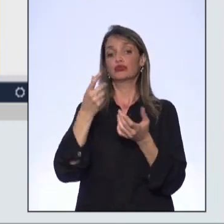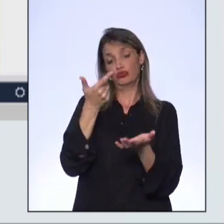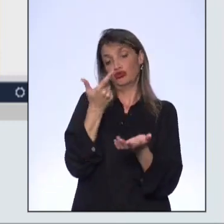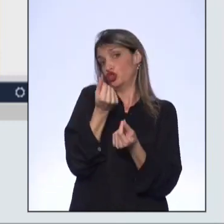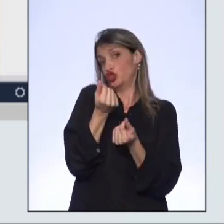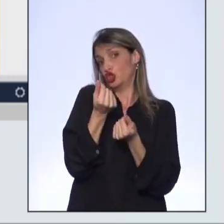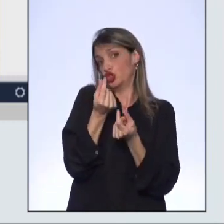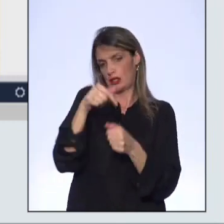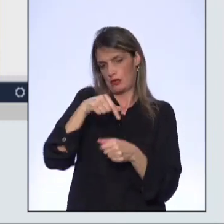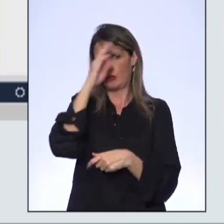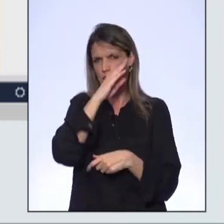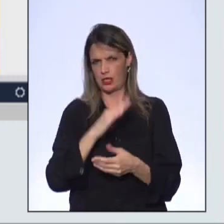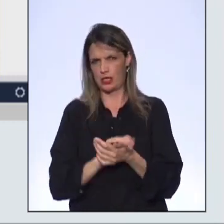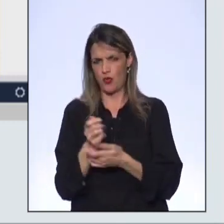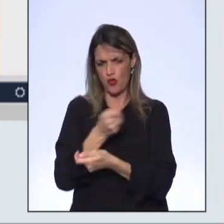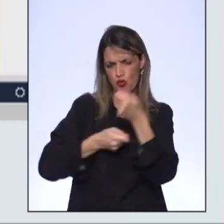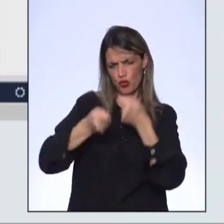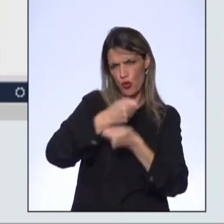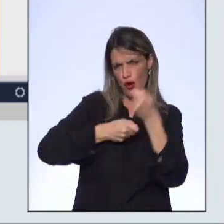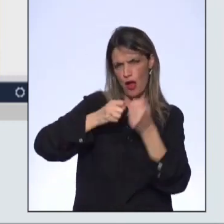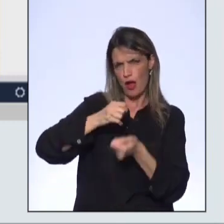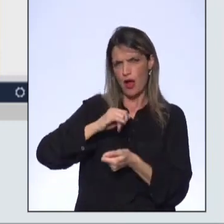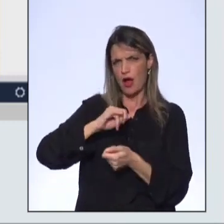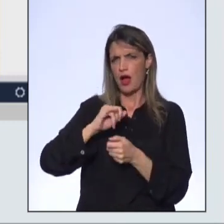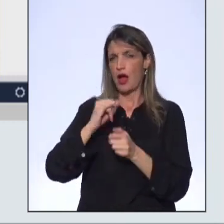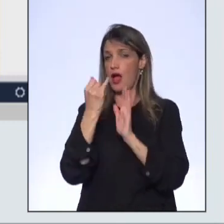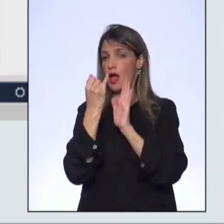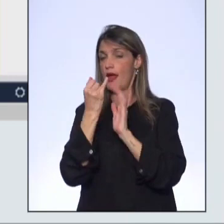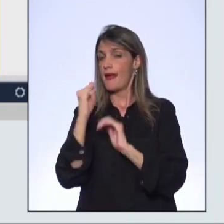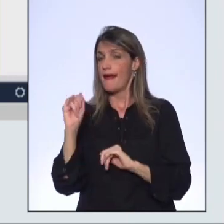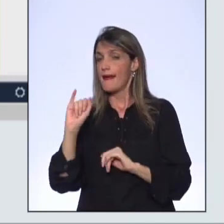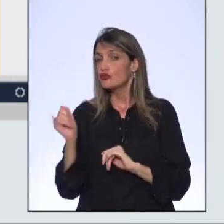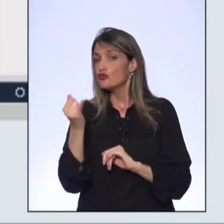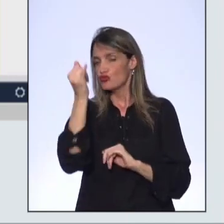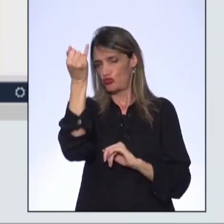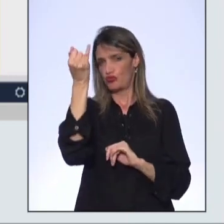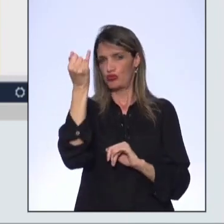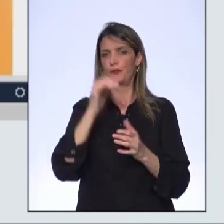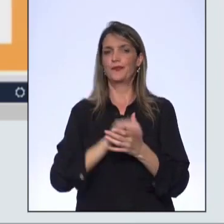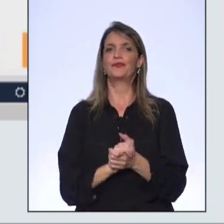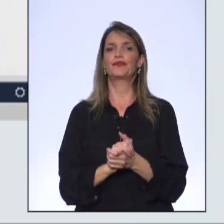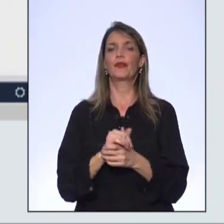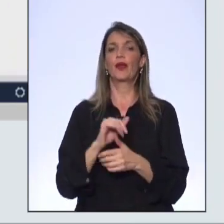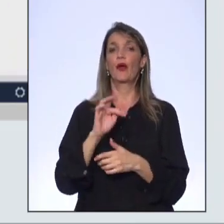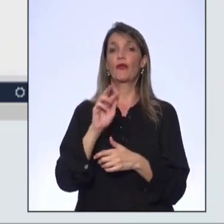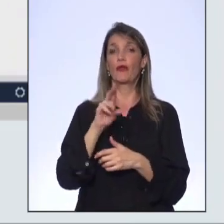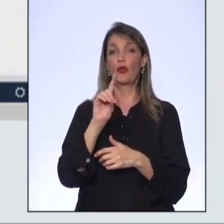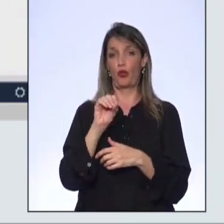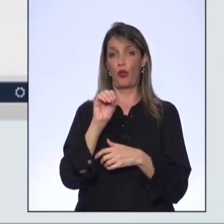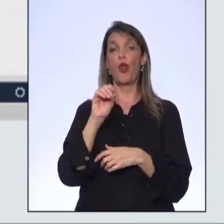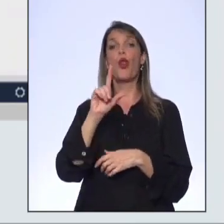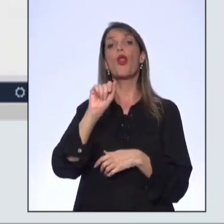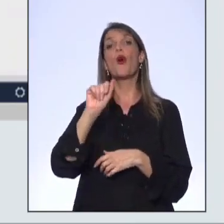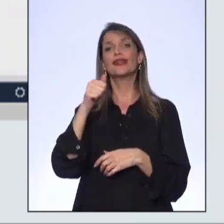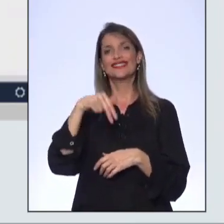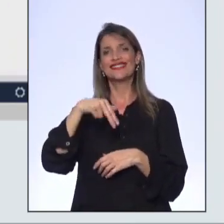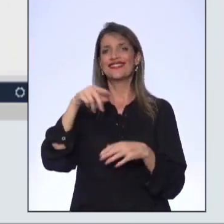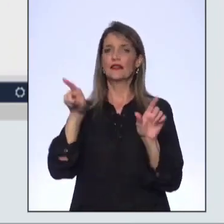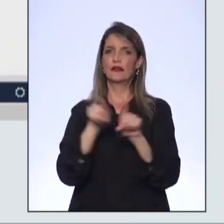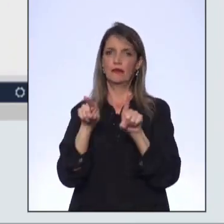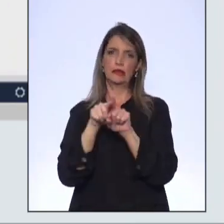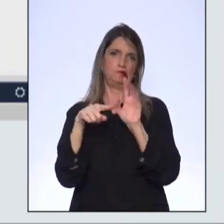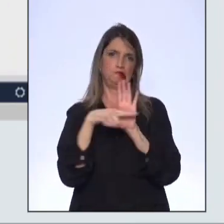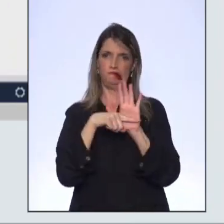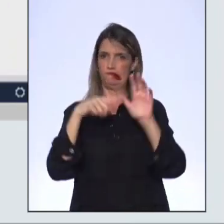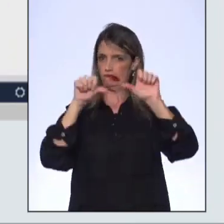para controlar a inflação. Porém, os efeitos do Fundo Loan também foram negativos. Este acordo teve como